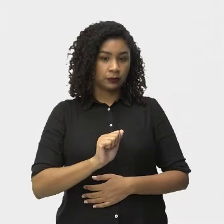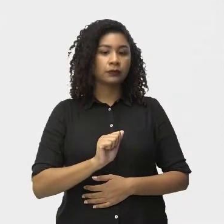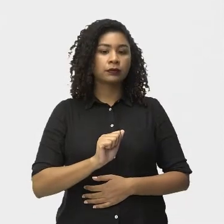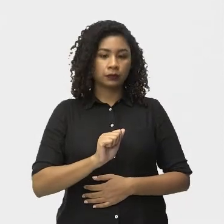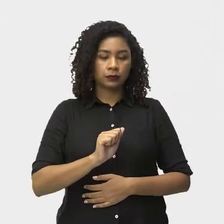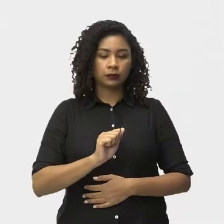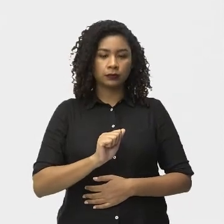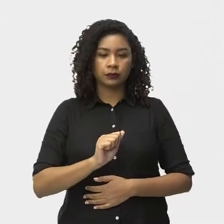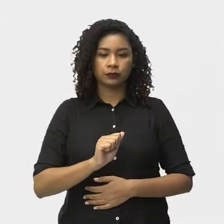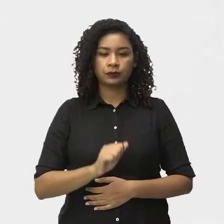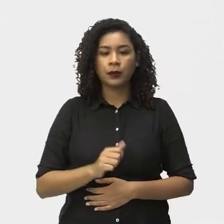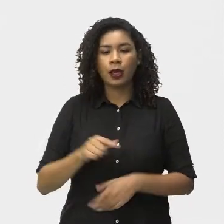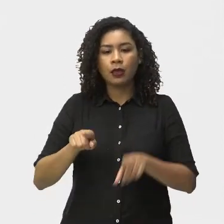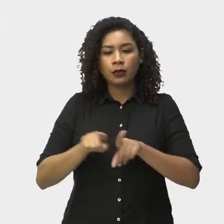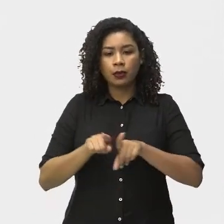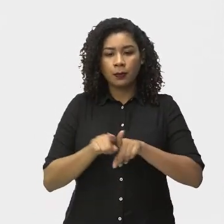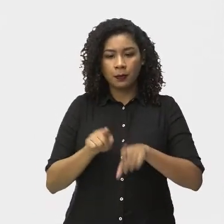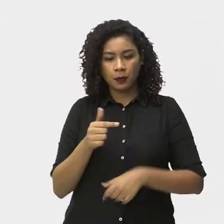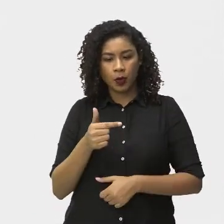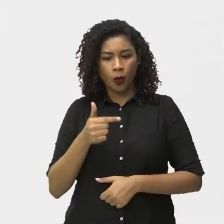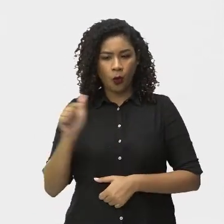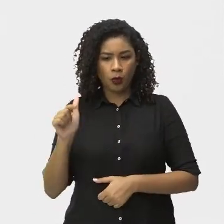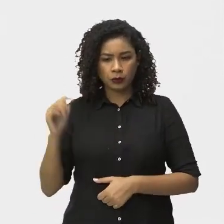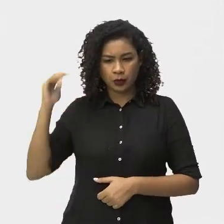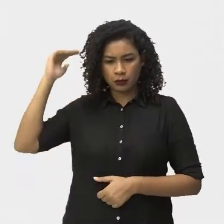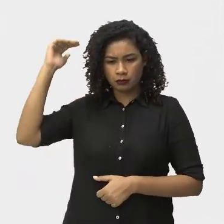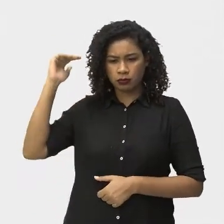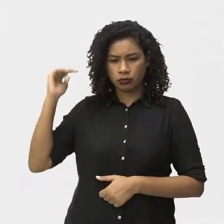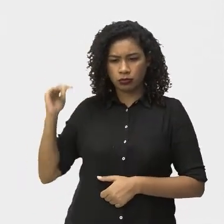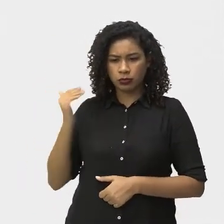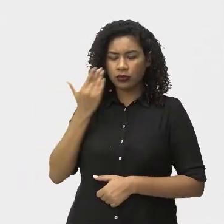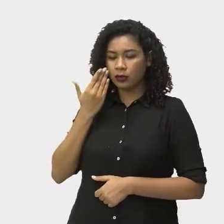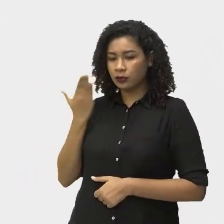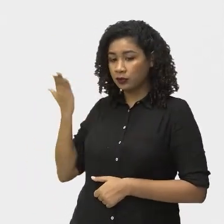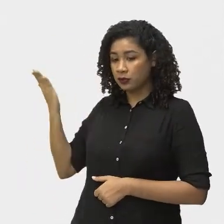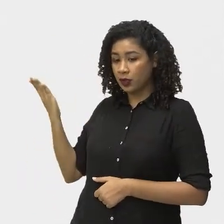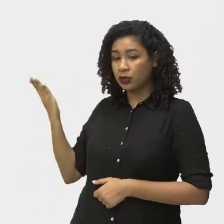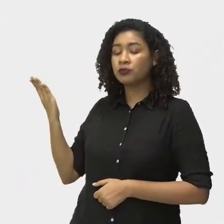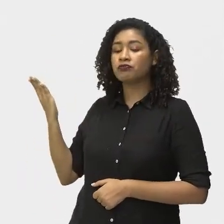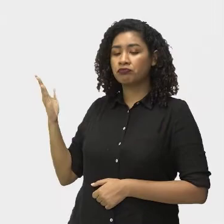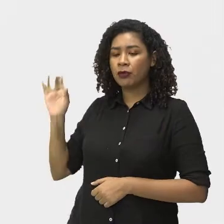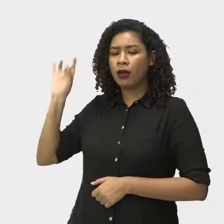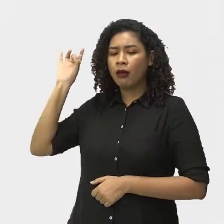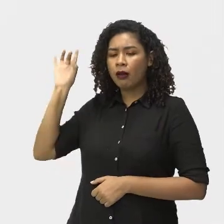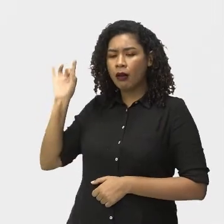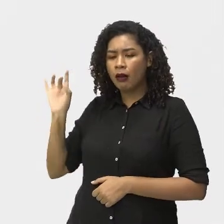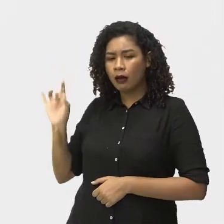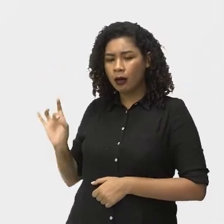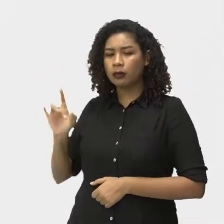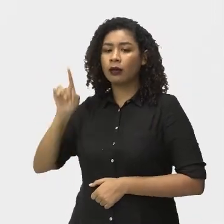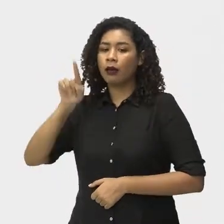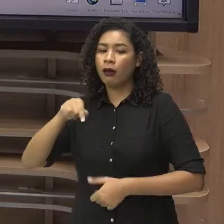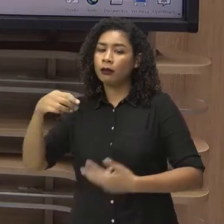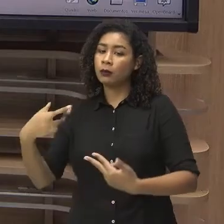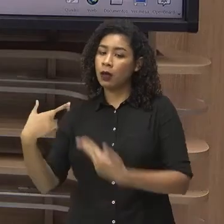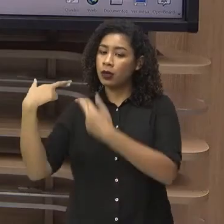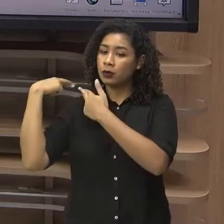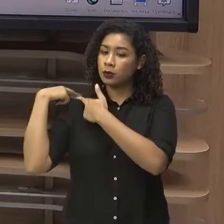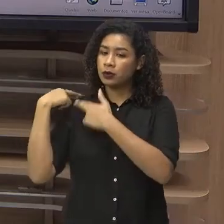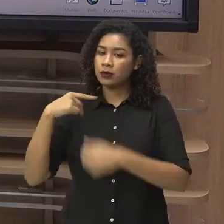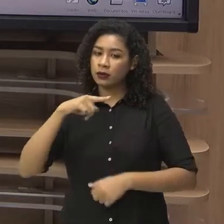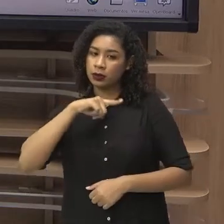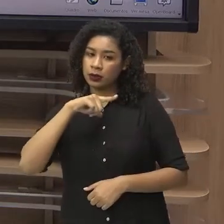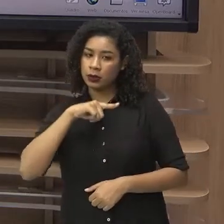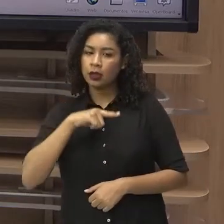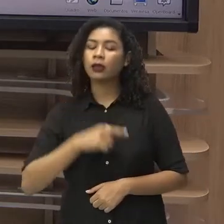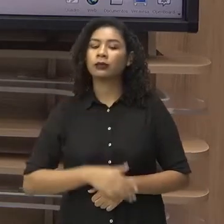uma função, né? São elas que vão produzir um material, né, meio viscoso ali, produz essa substância que